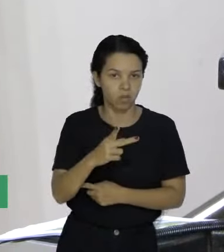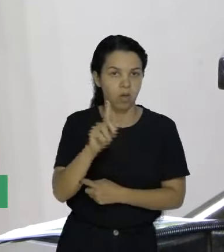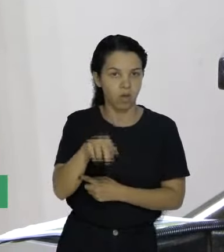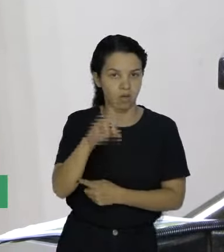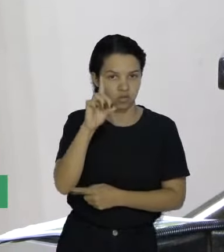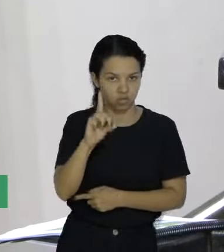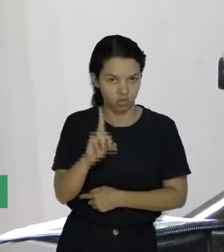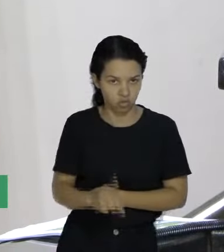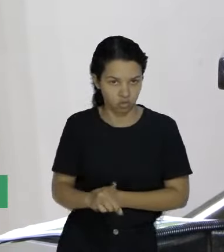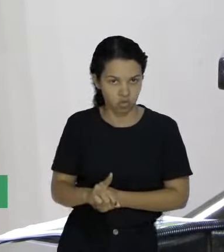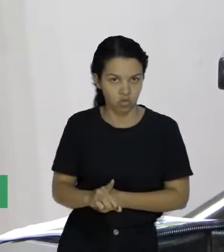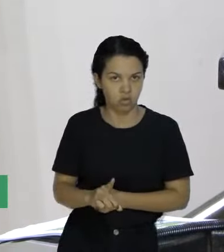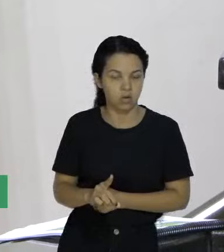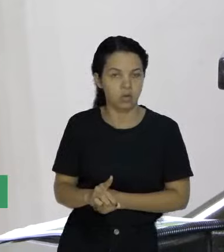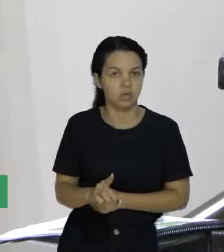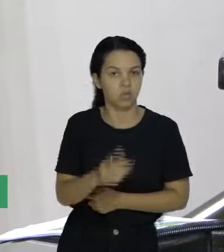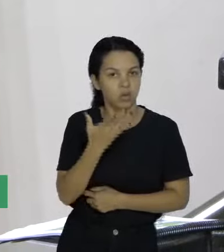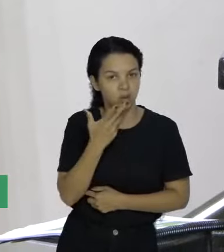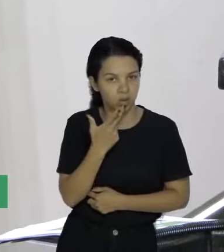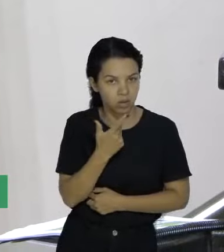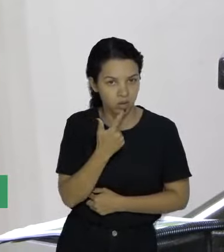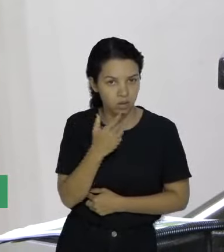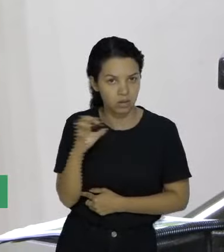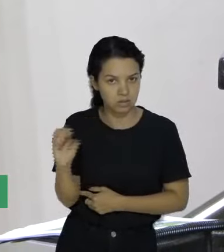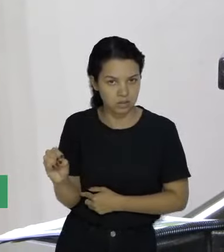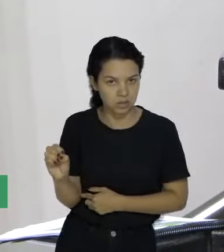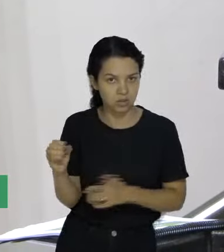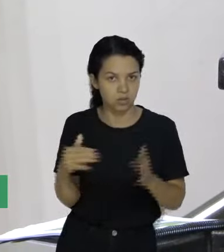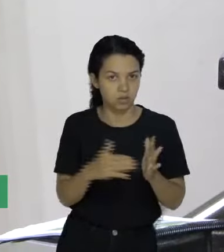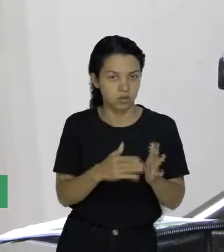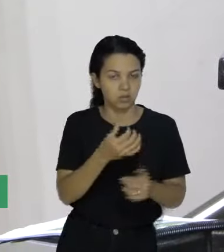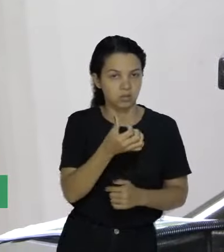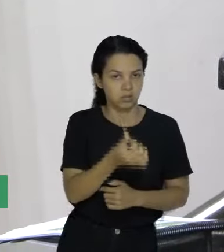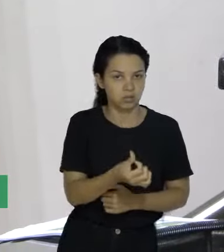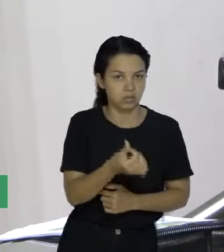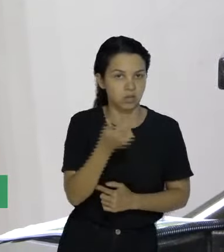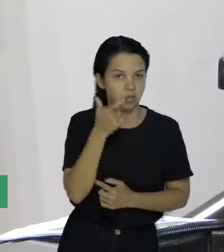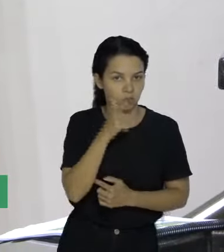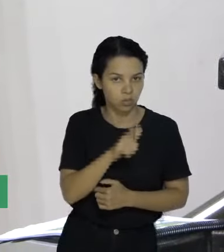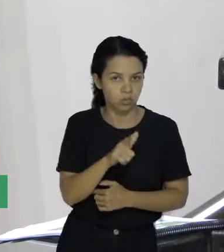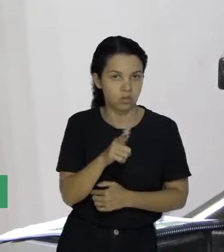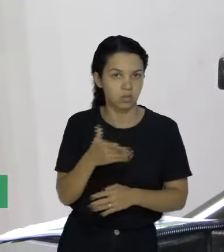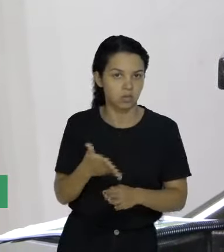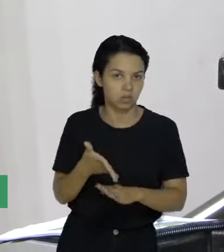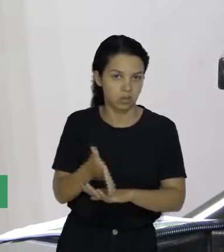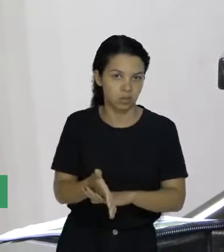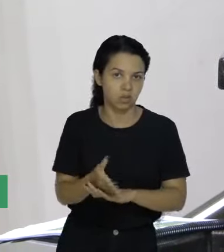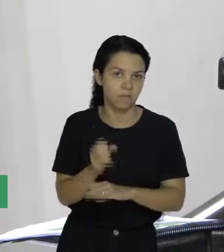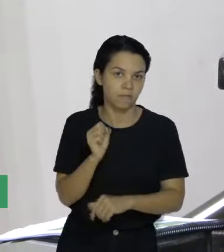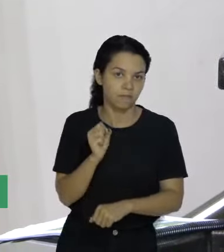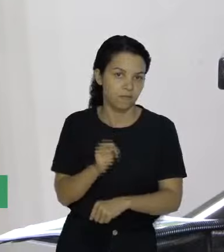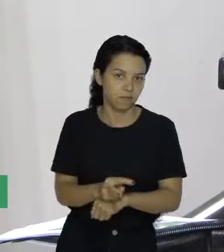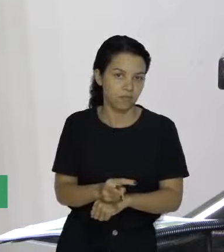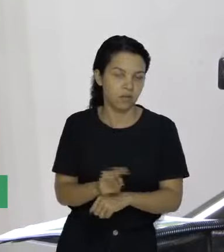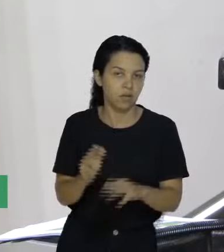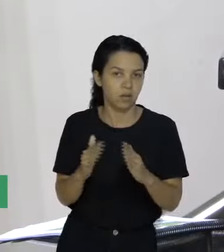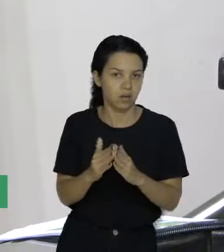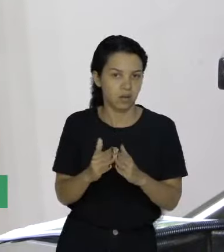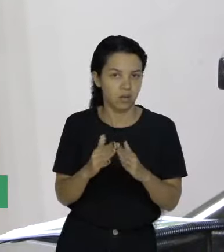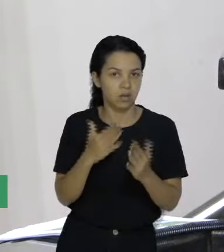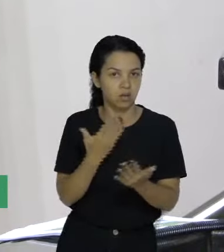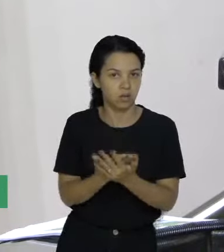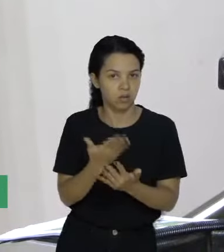subjetivo de criança de 0 a 6 anos de idade ter assegurada a sua vaga em creche para